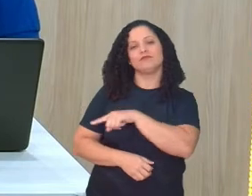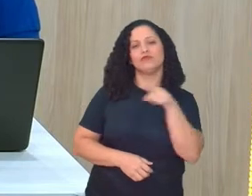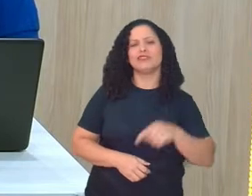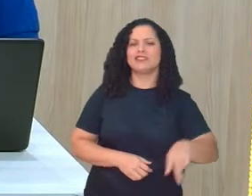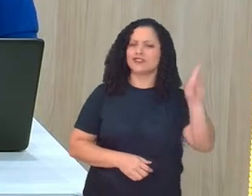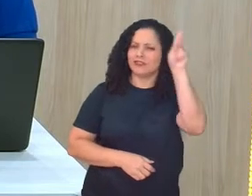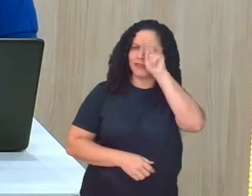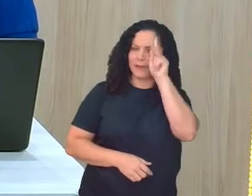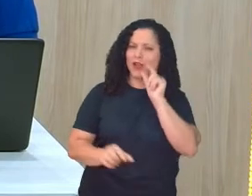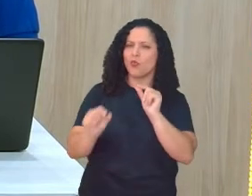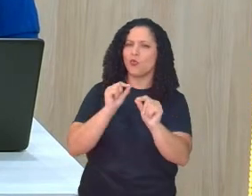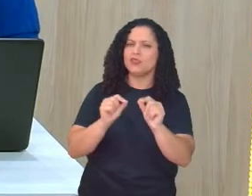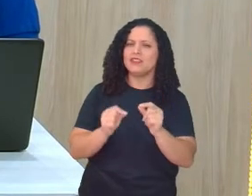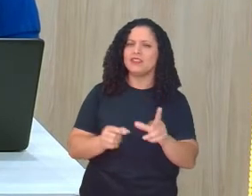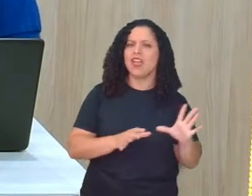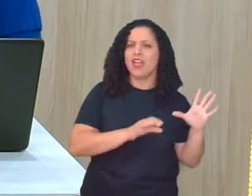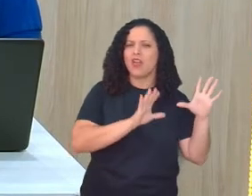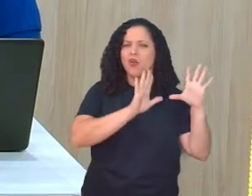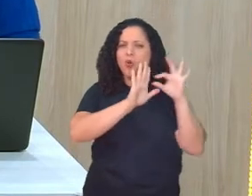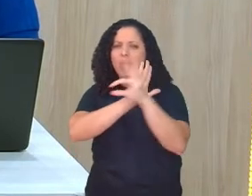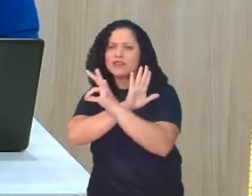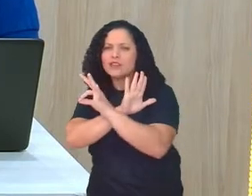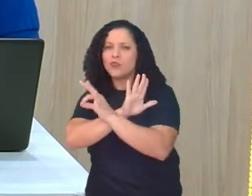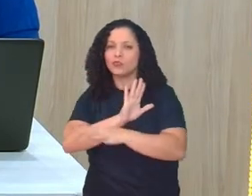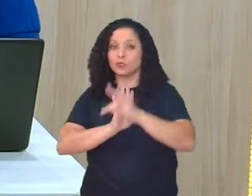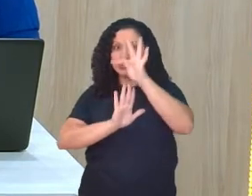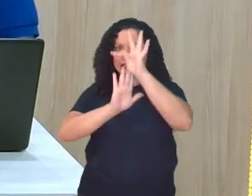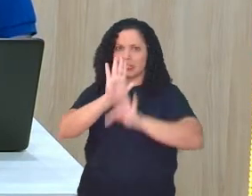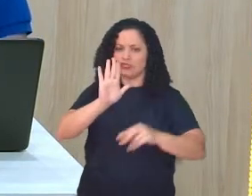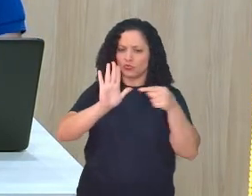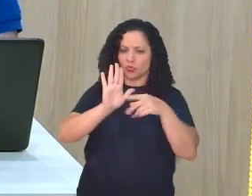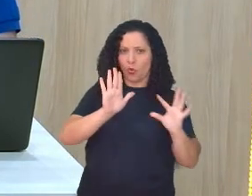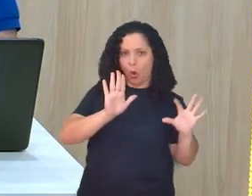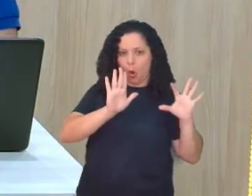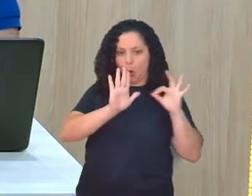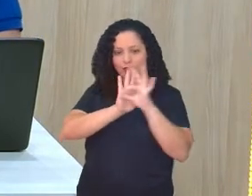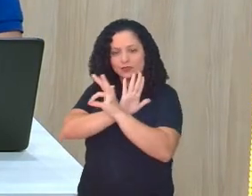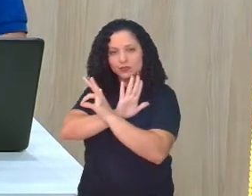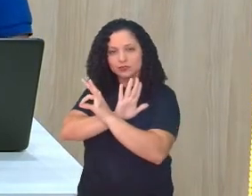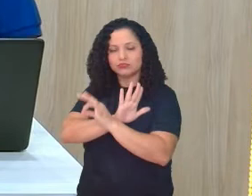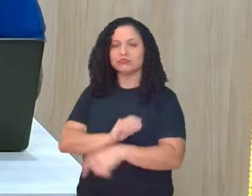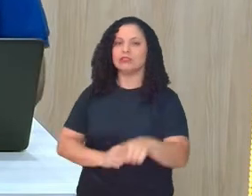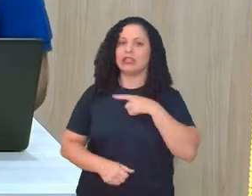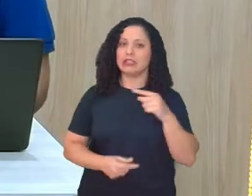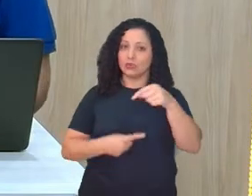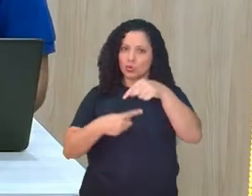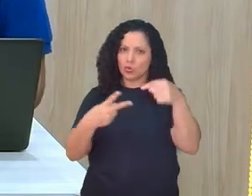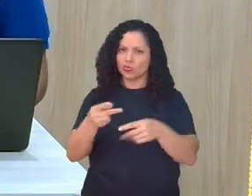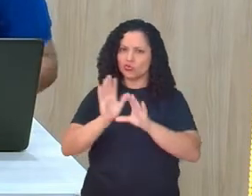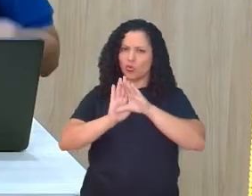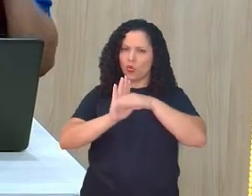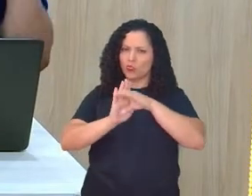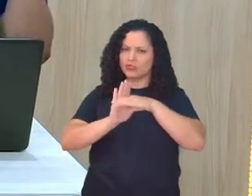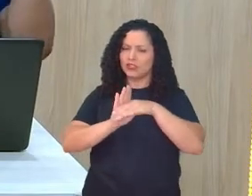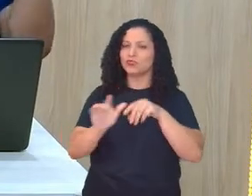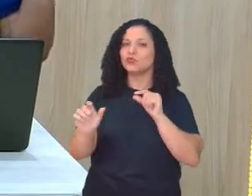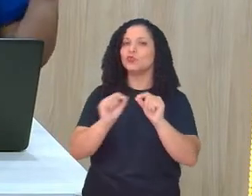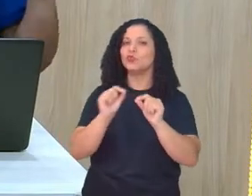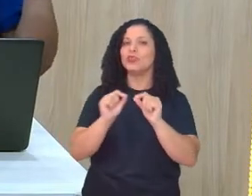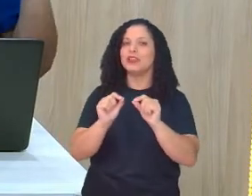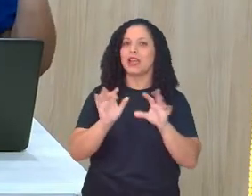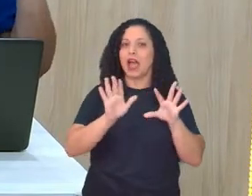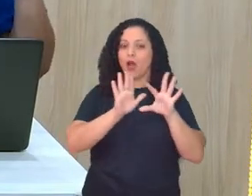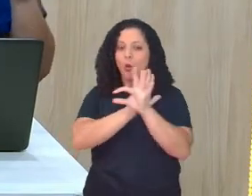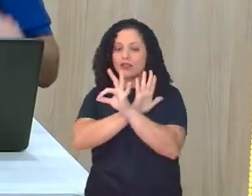é coesão textual? Gente, ó, lembrem que a gente tem dois conceitos parecidinhos, né? A Sim, coesão